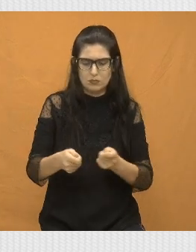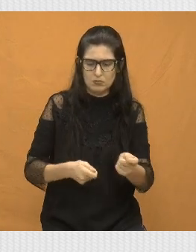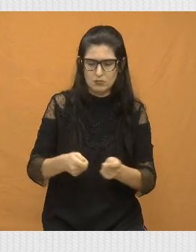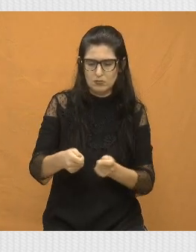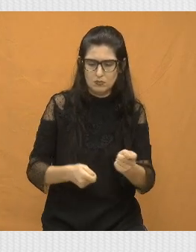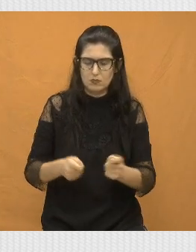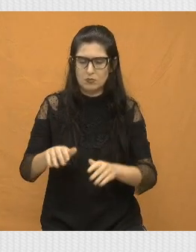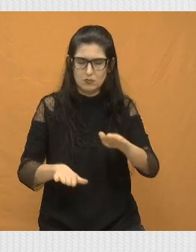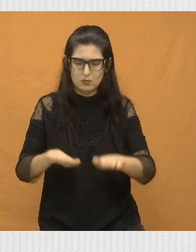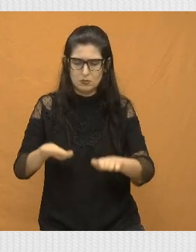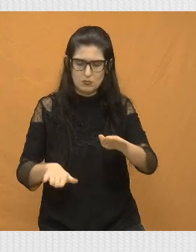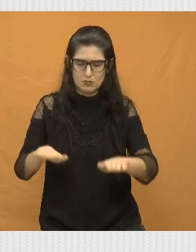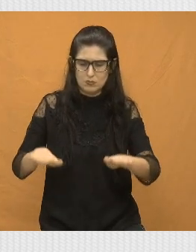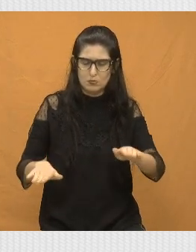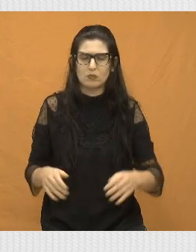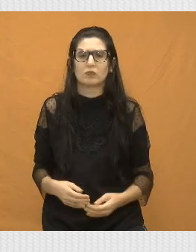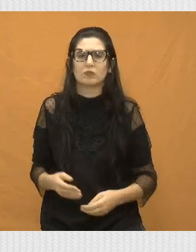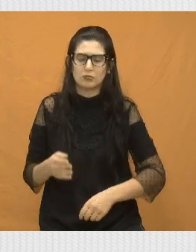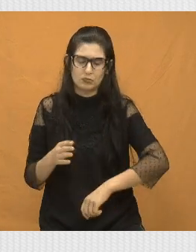da média quadrimestral.